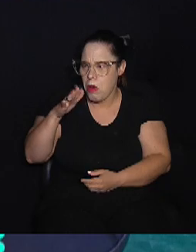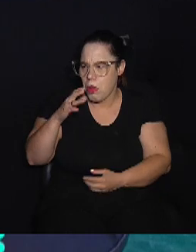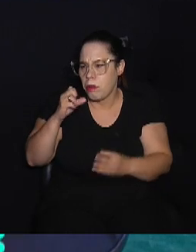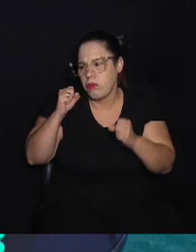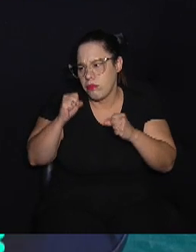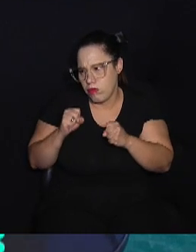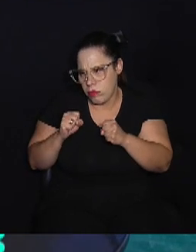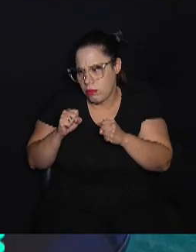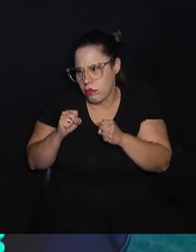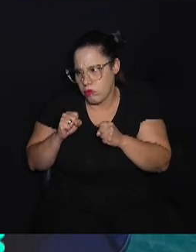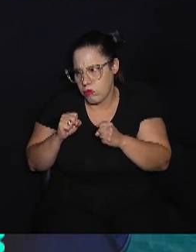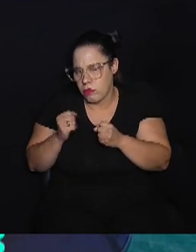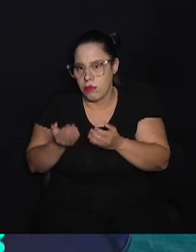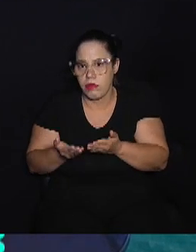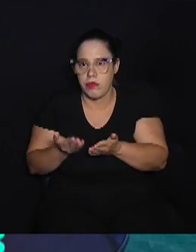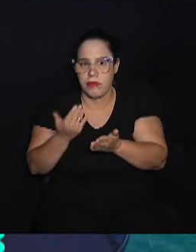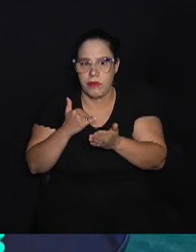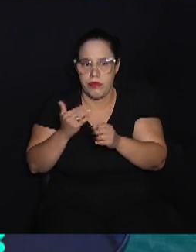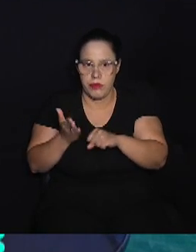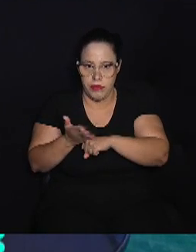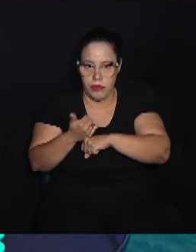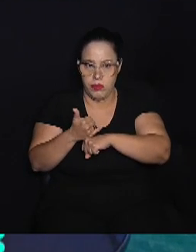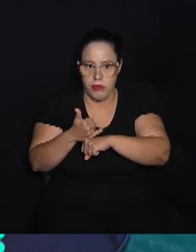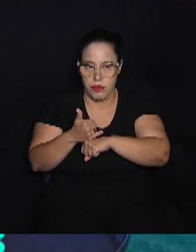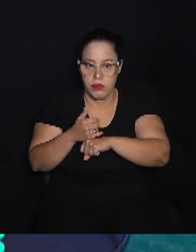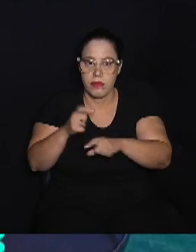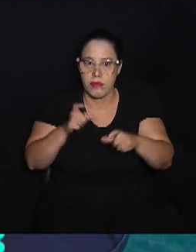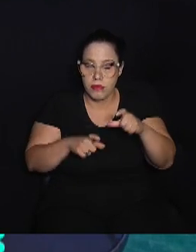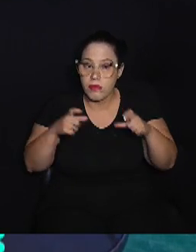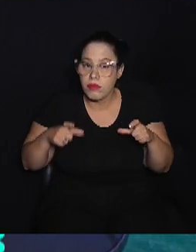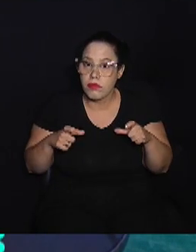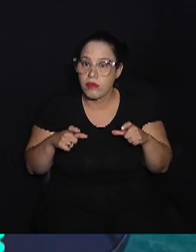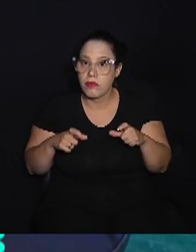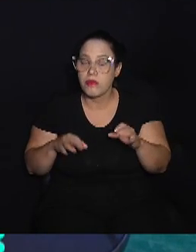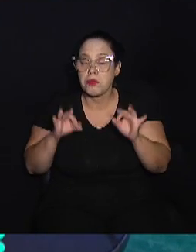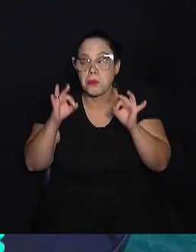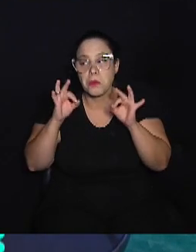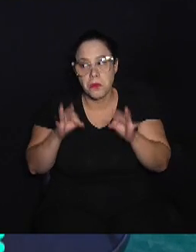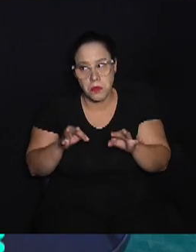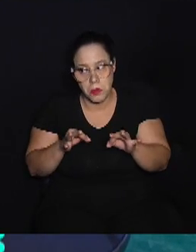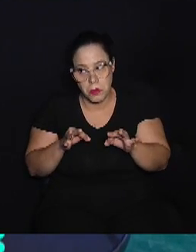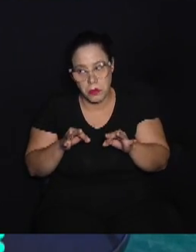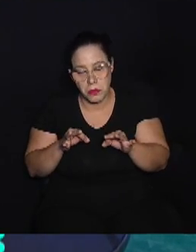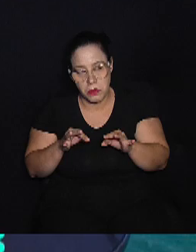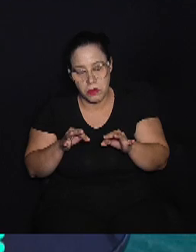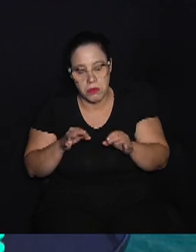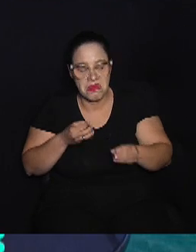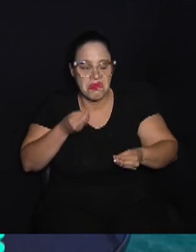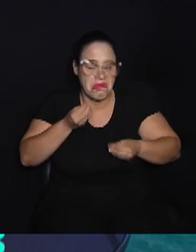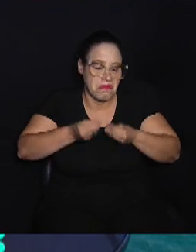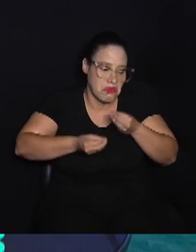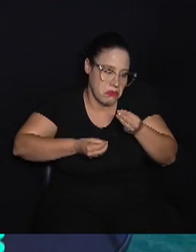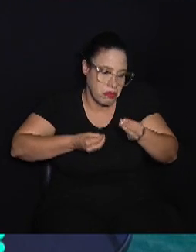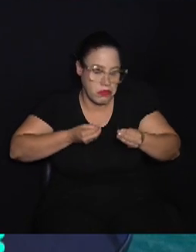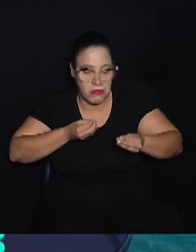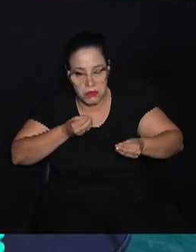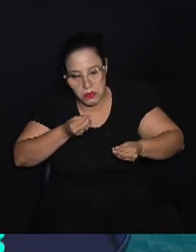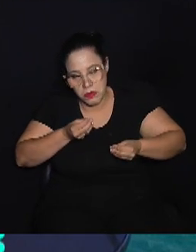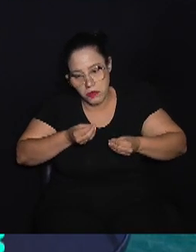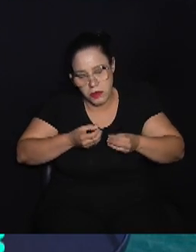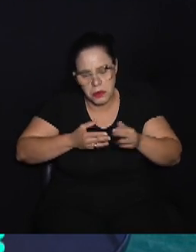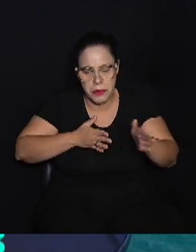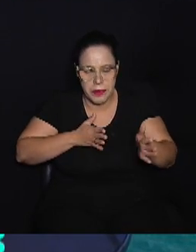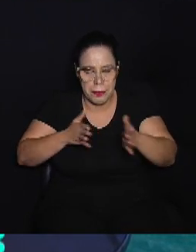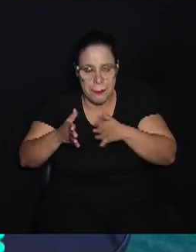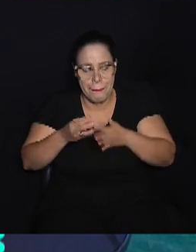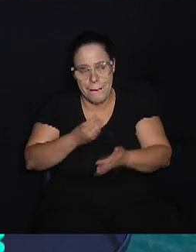pode antecipar para o nosso público é justamente a forma que ela leva